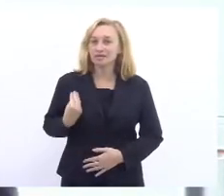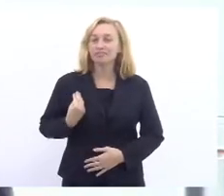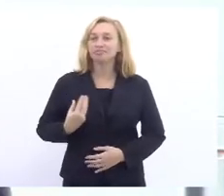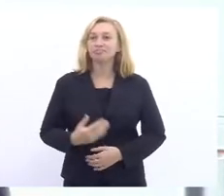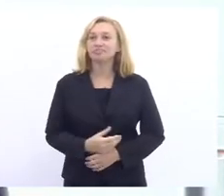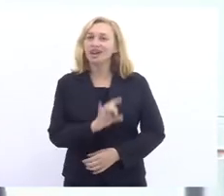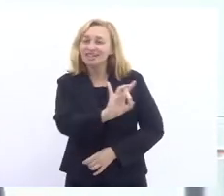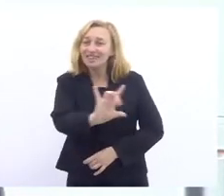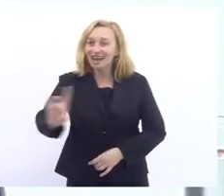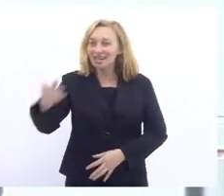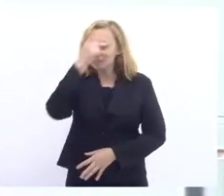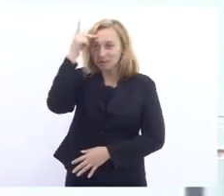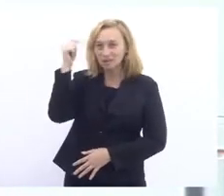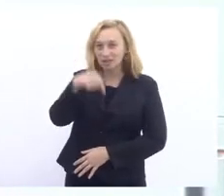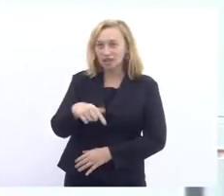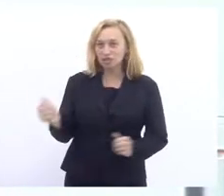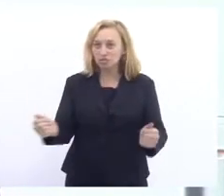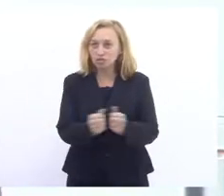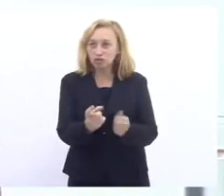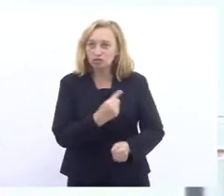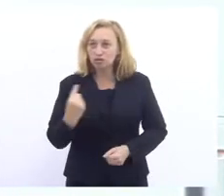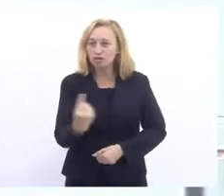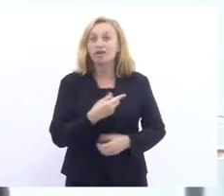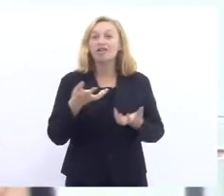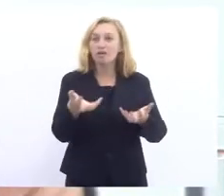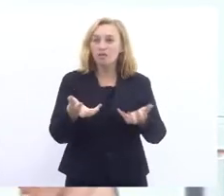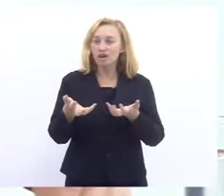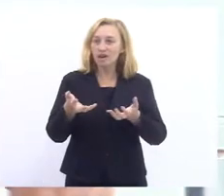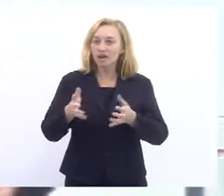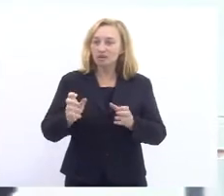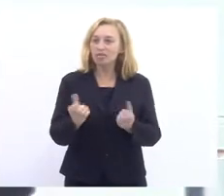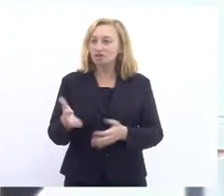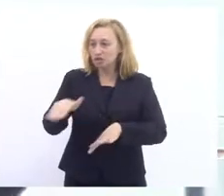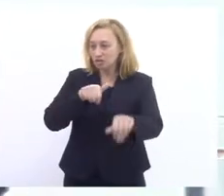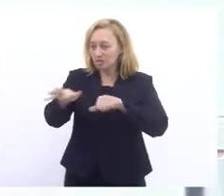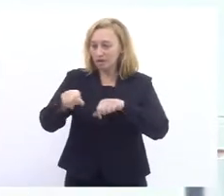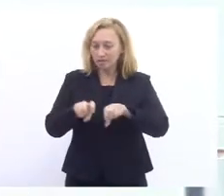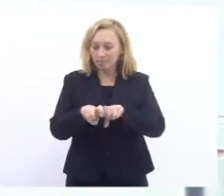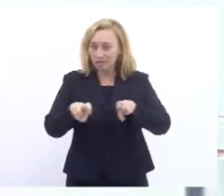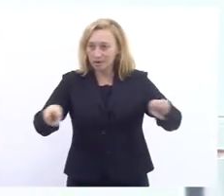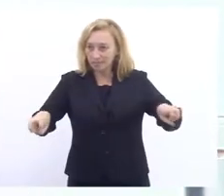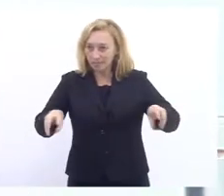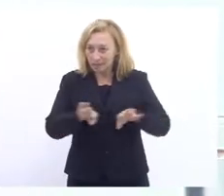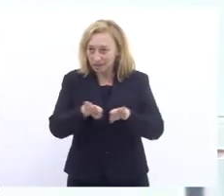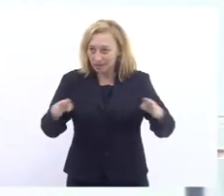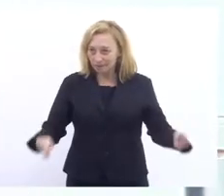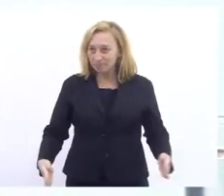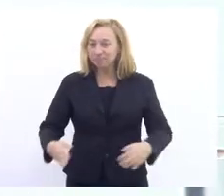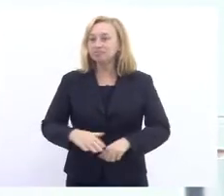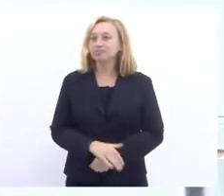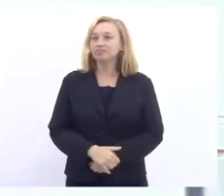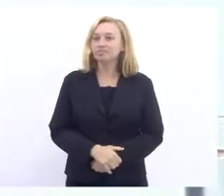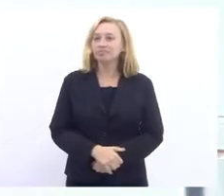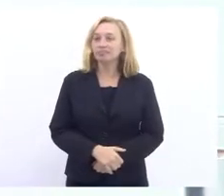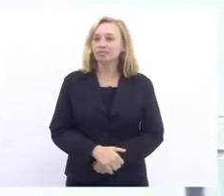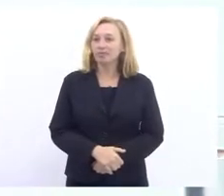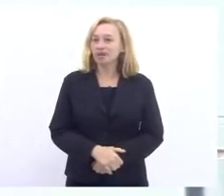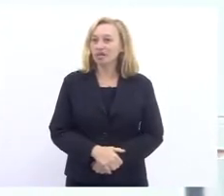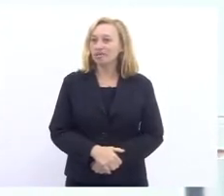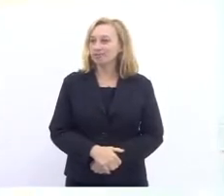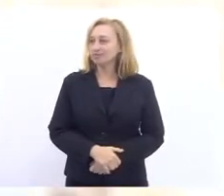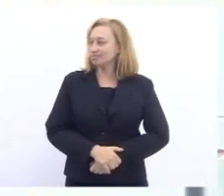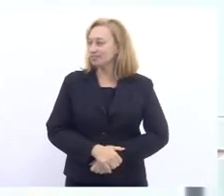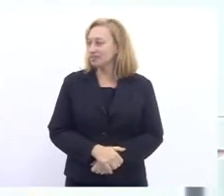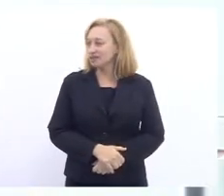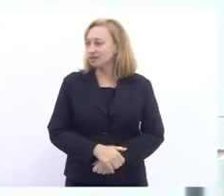de cada pessoa que entre nós eu quero compor a nossa mesa é E aí gente que dos